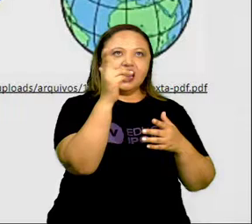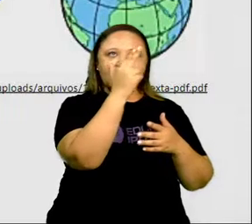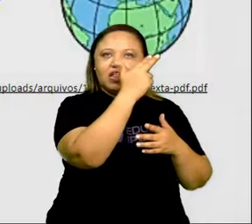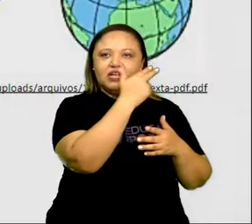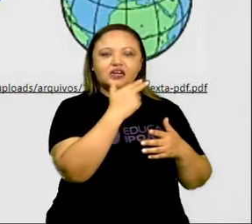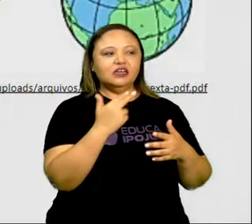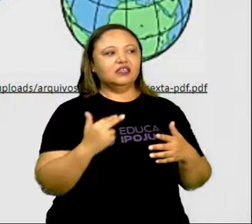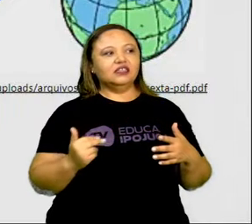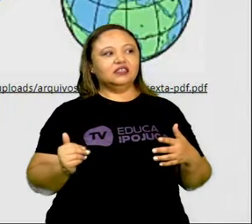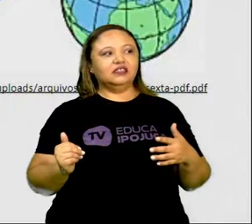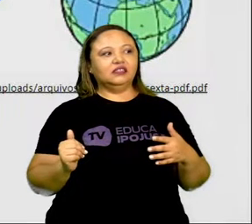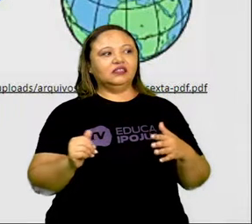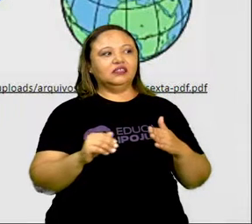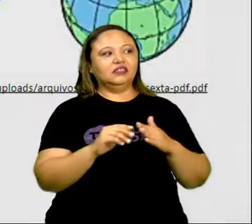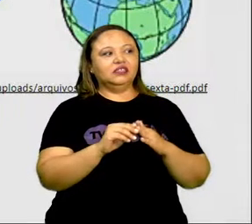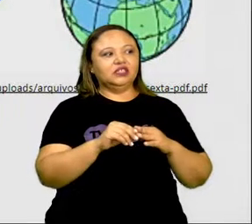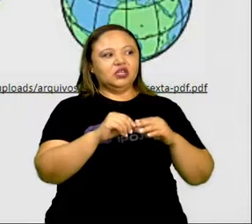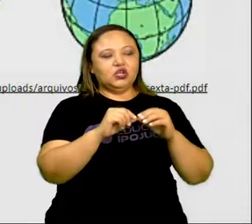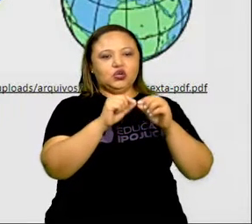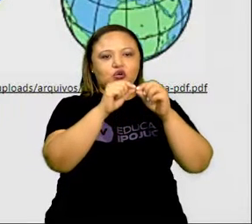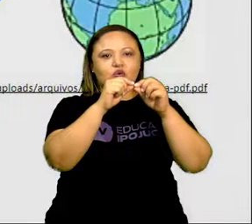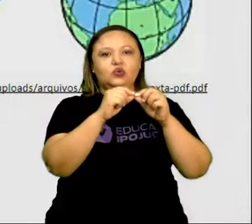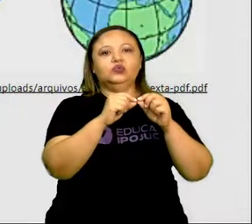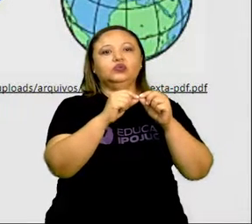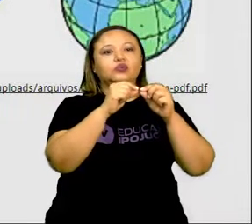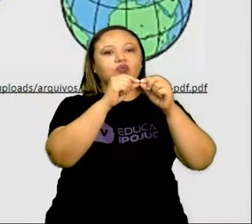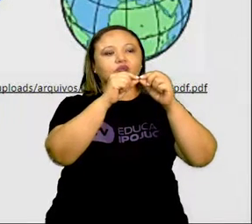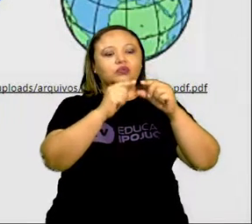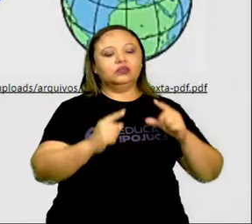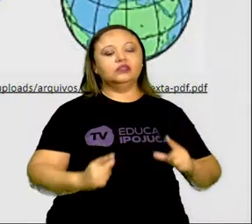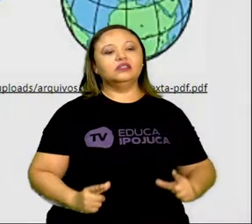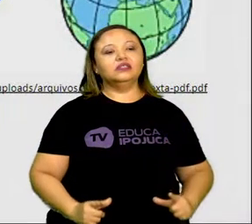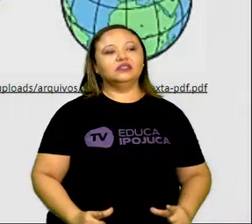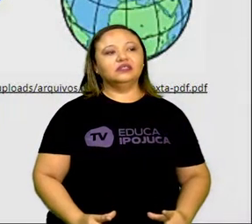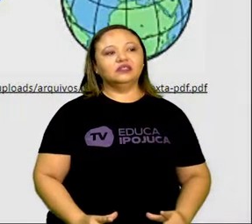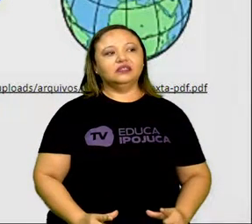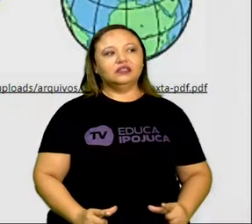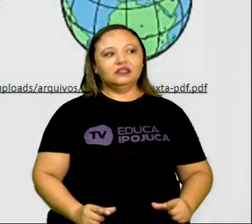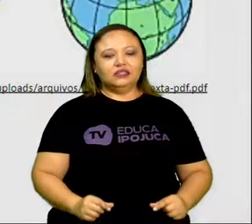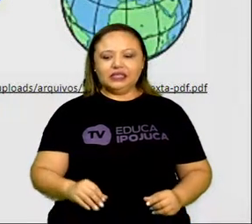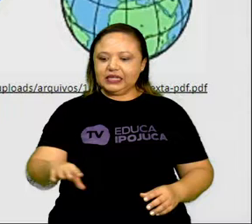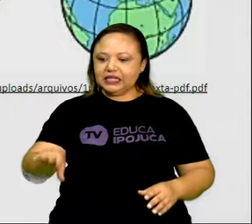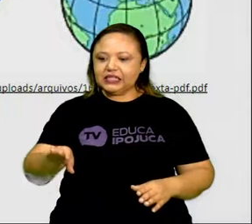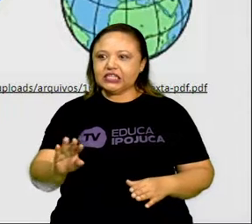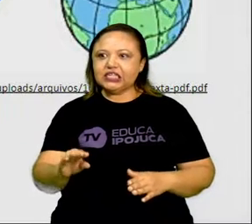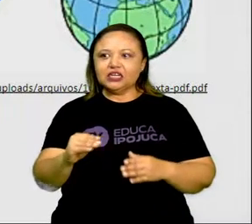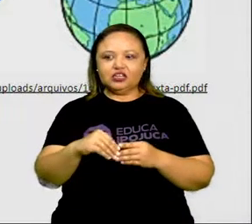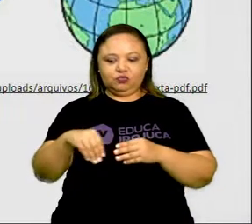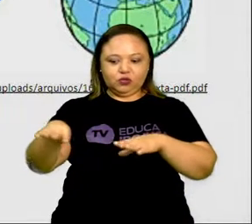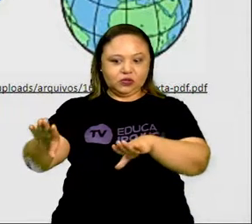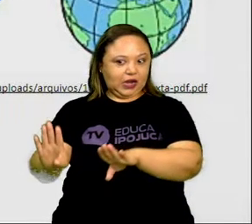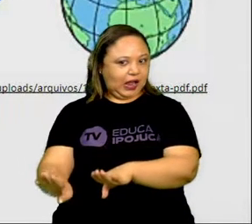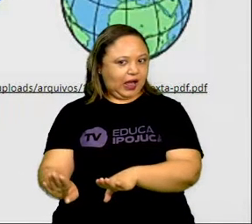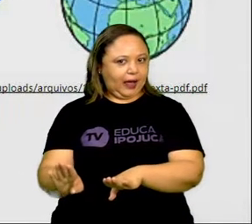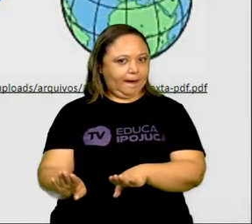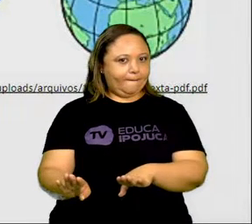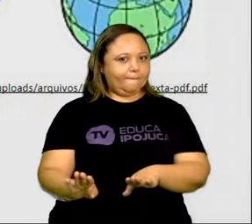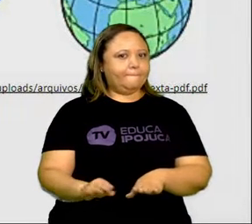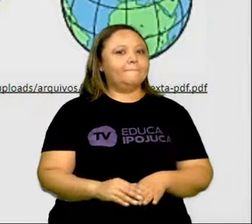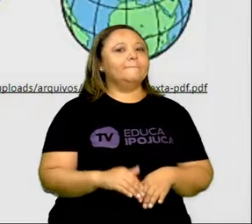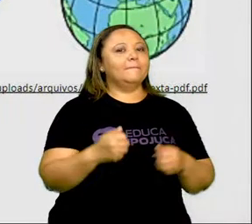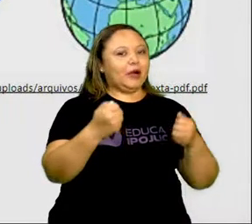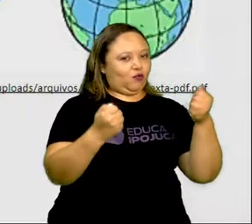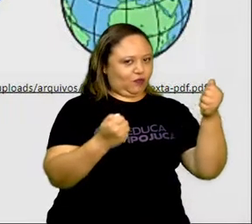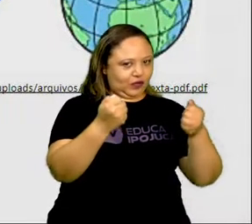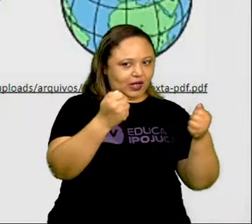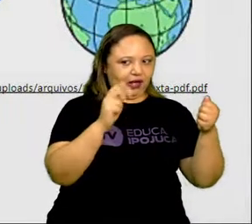decorativa. O cone está associado ao cone de sinalização, de trânsito, né? Já o cilindro